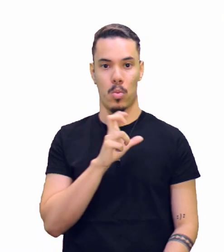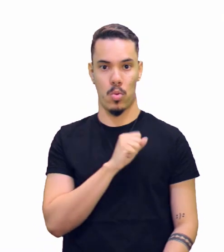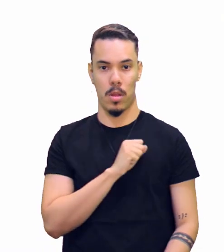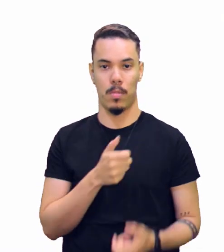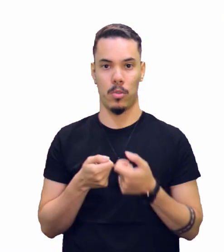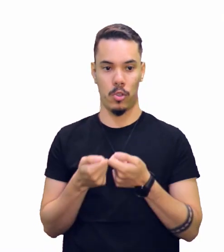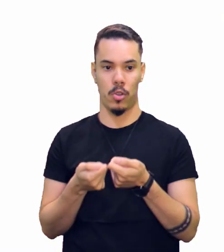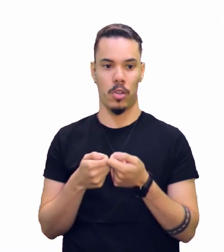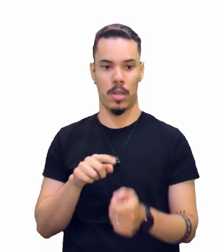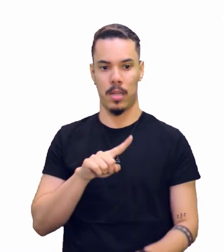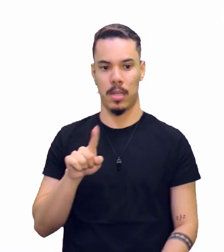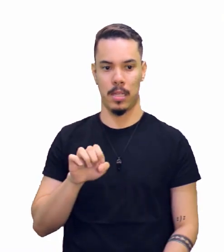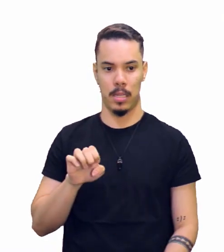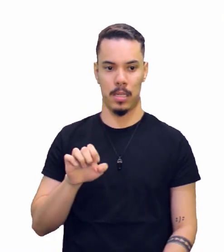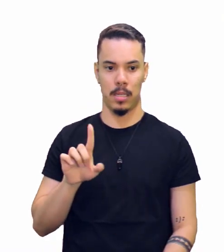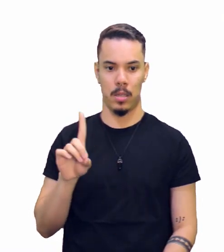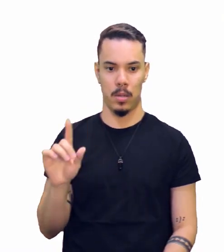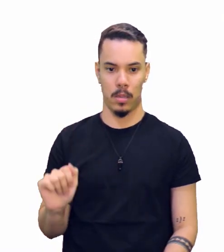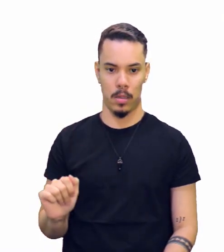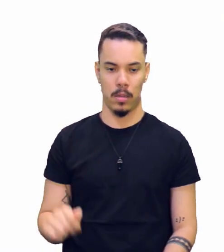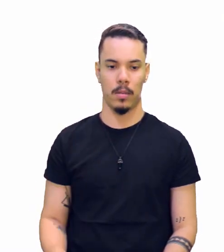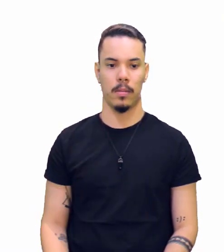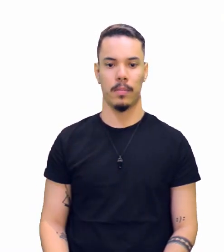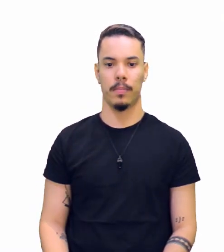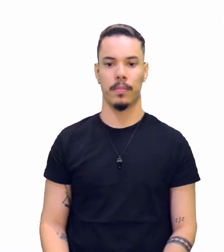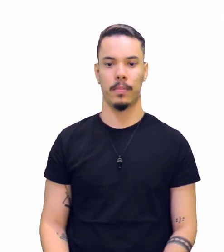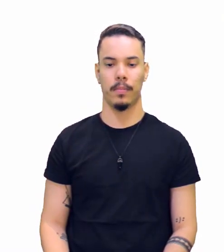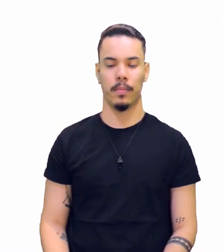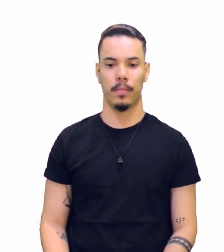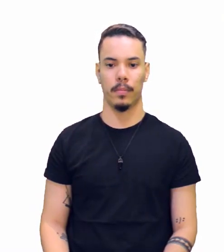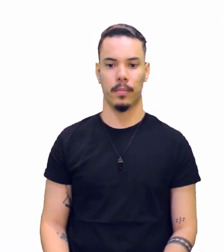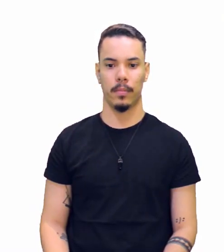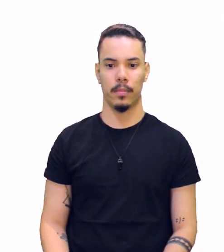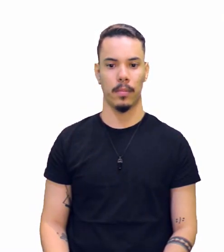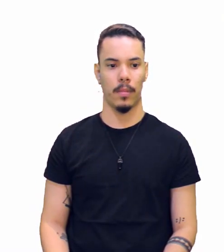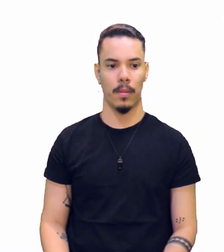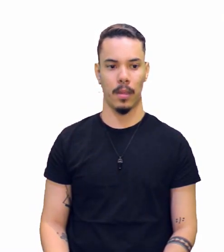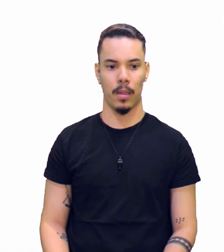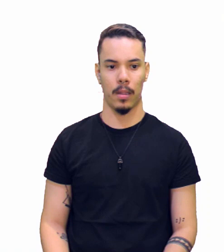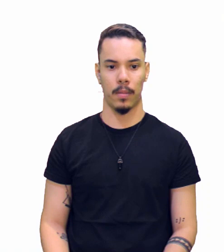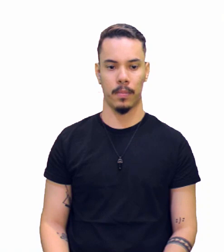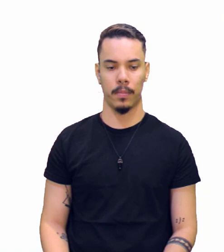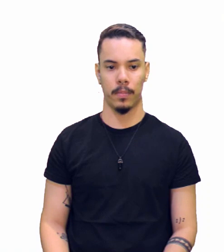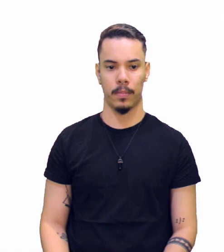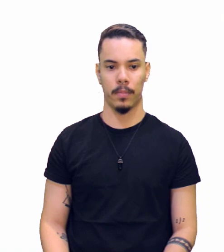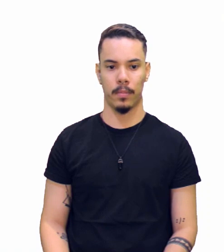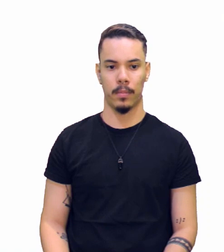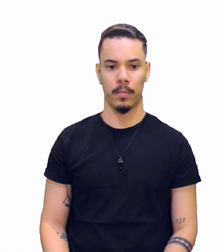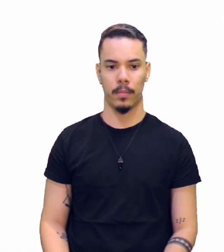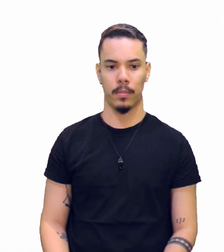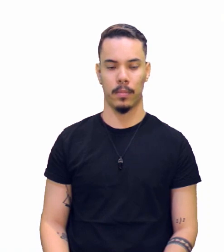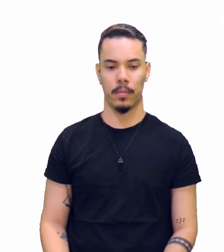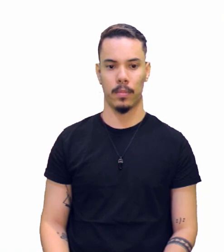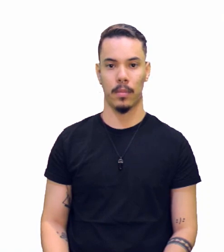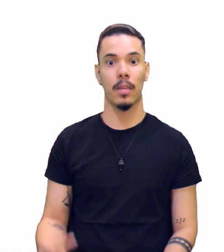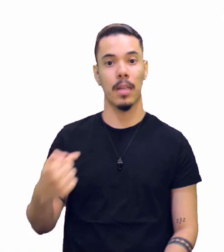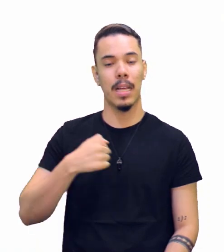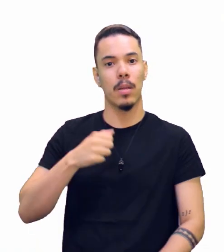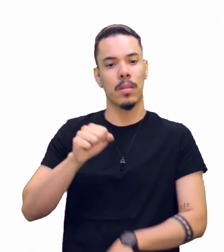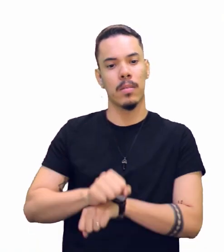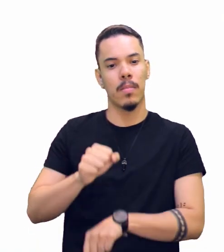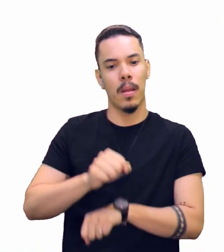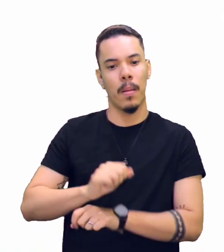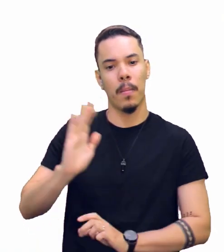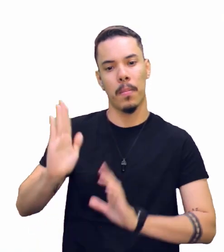Zelda I expect a period of almost Years between One game and another eu esperei um